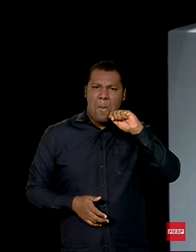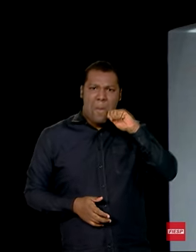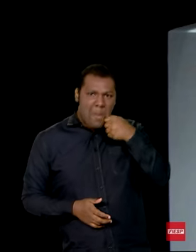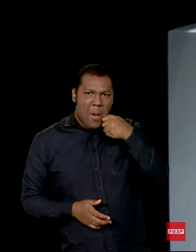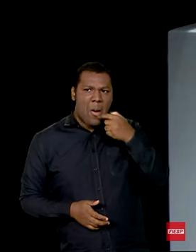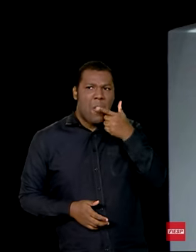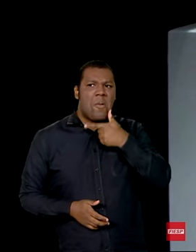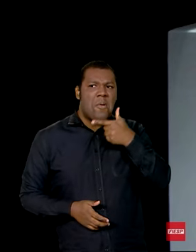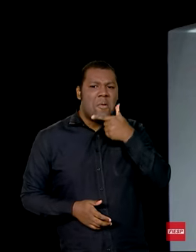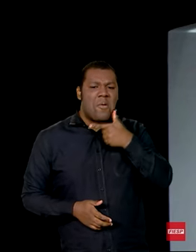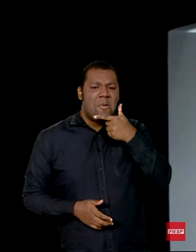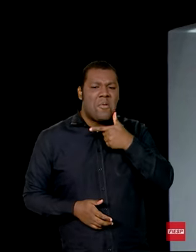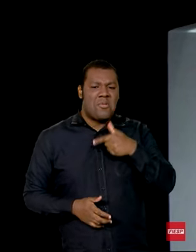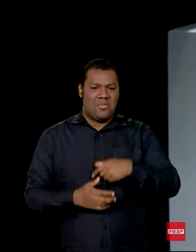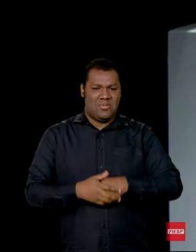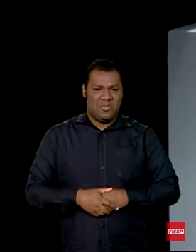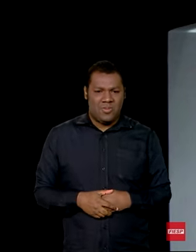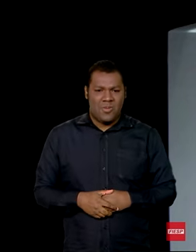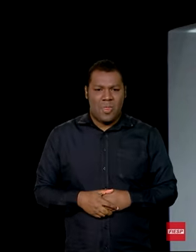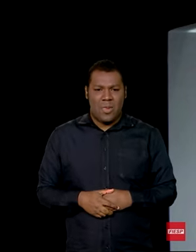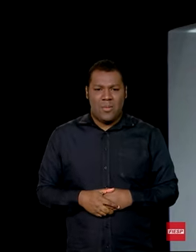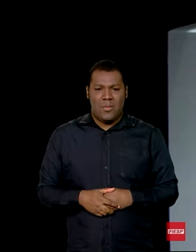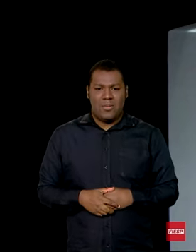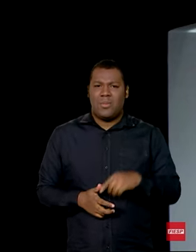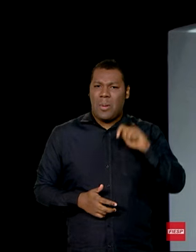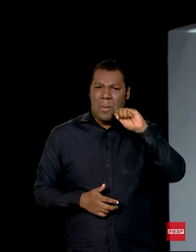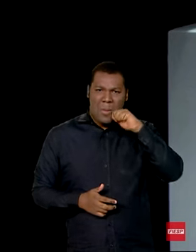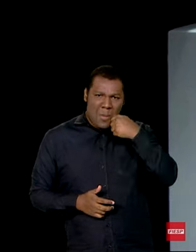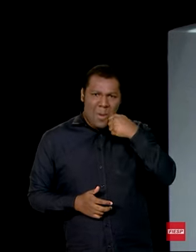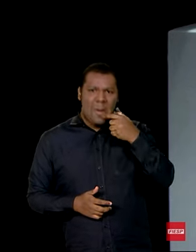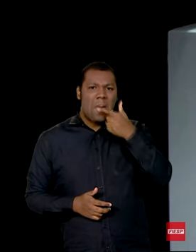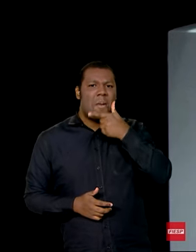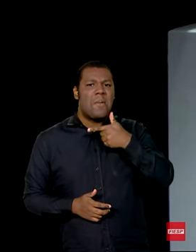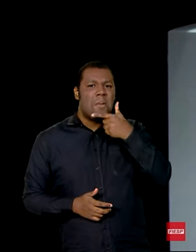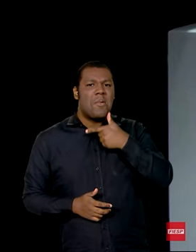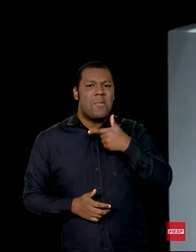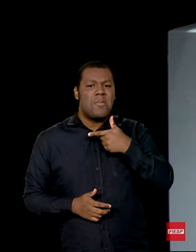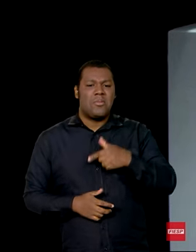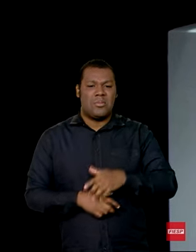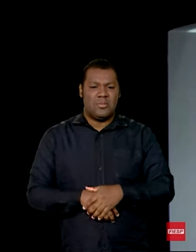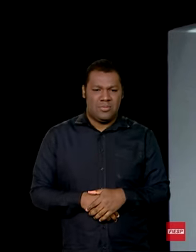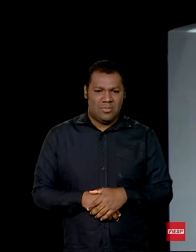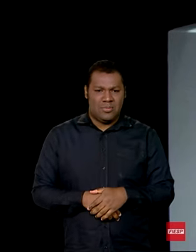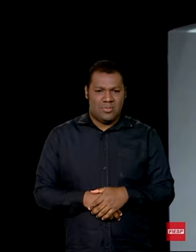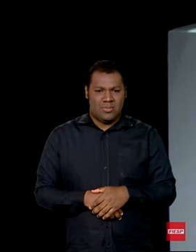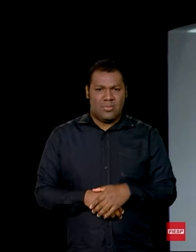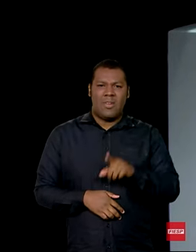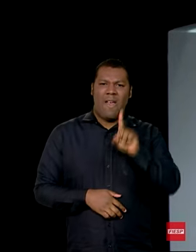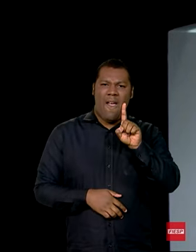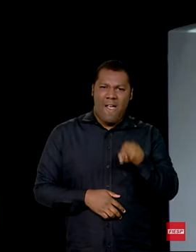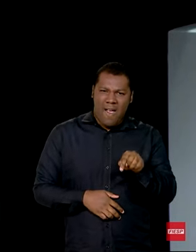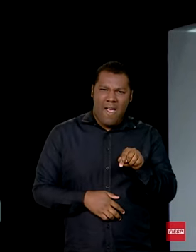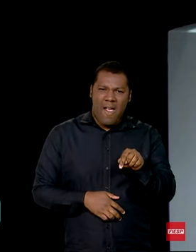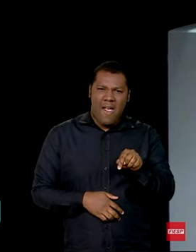pão de queijo era tributado como massa